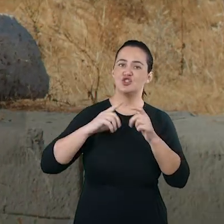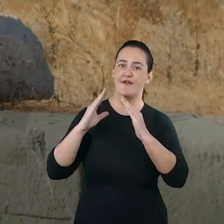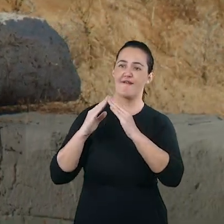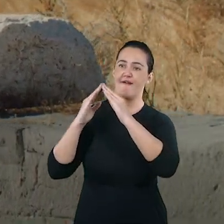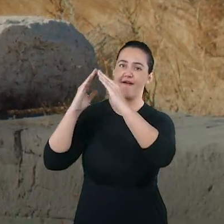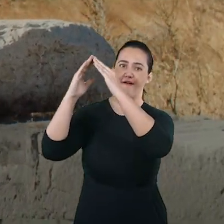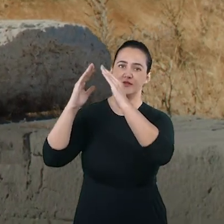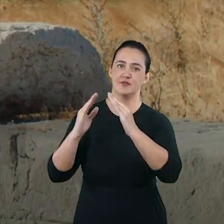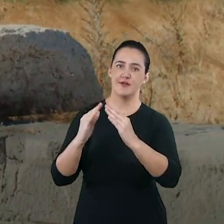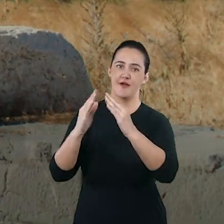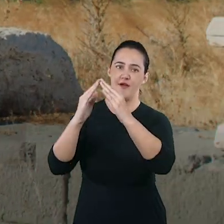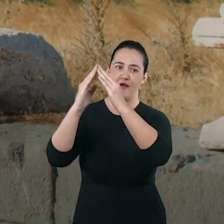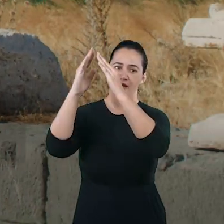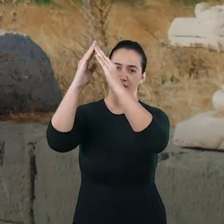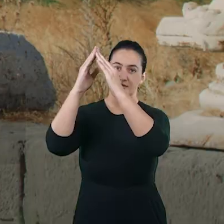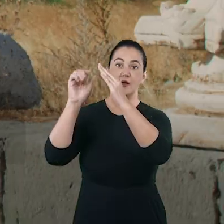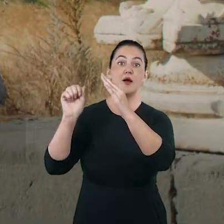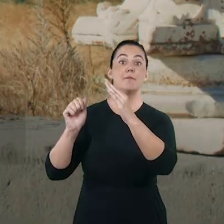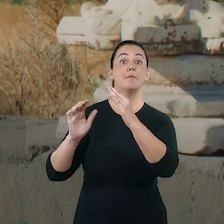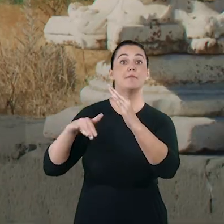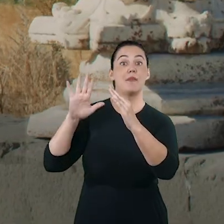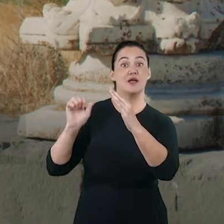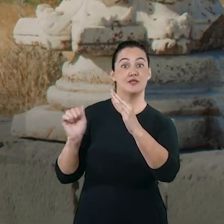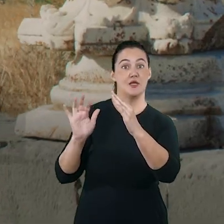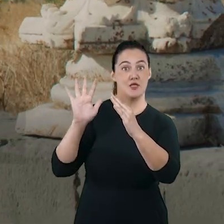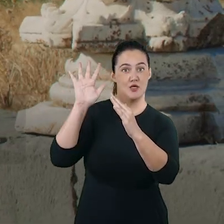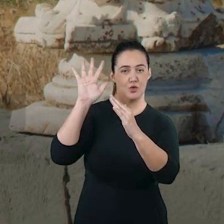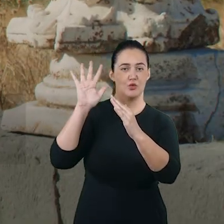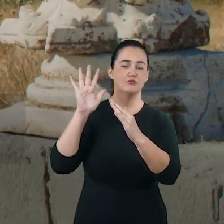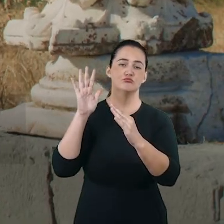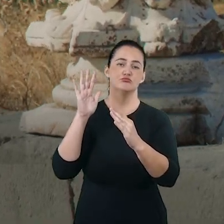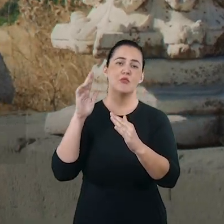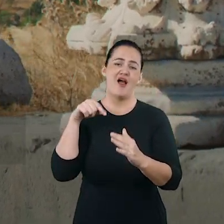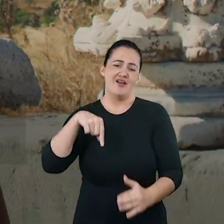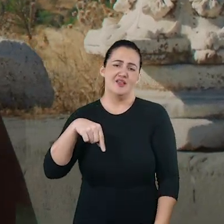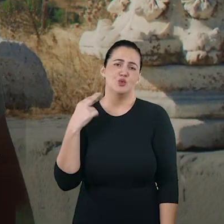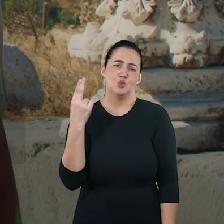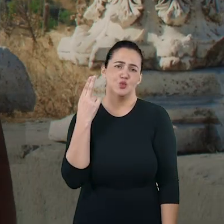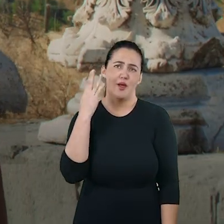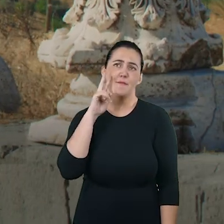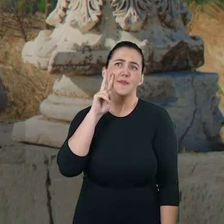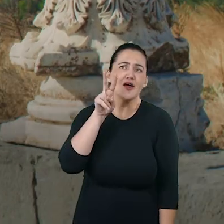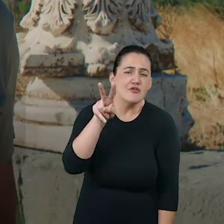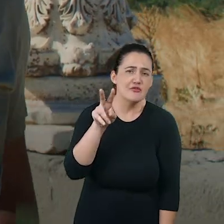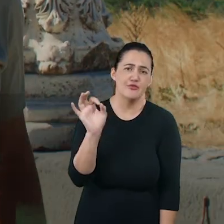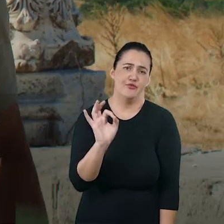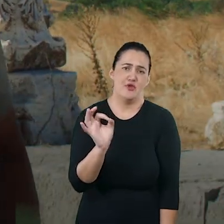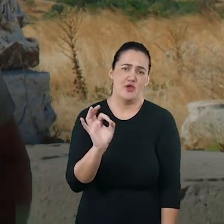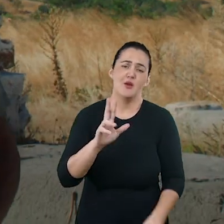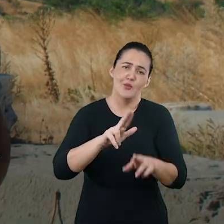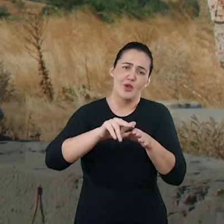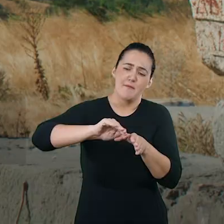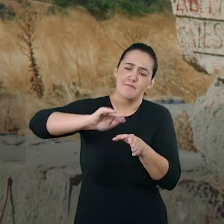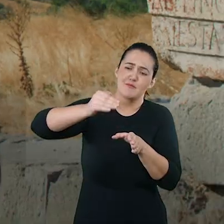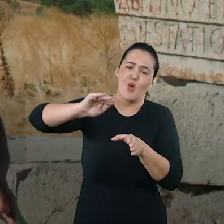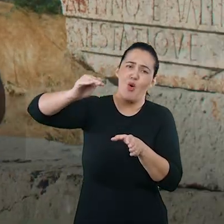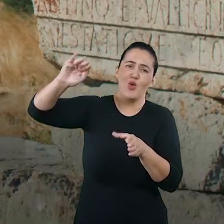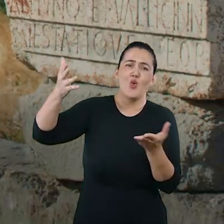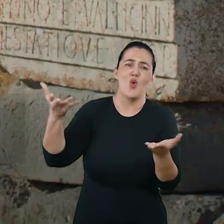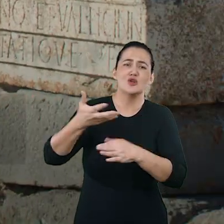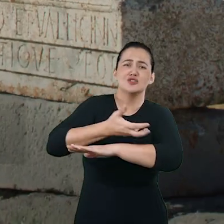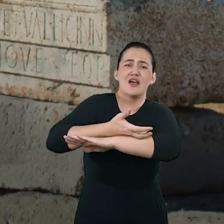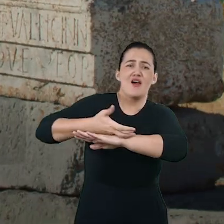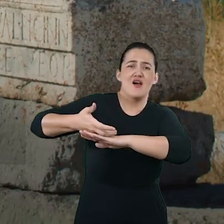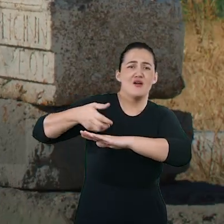ricas, era naquela direção para lá. Aqui não adianta, não dá para ver muita coisa, porque é apenas um morro com mato,